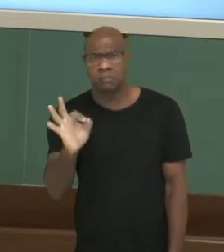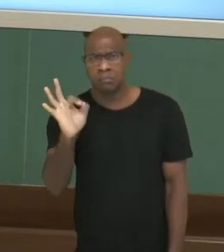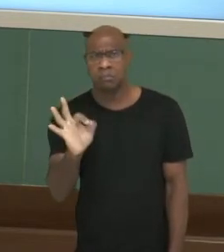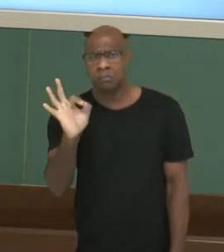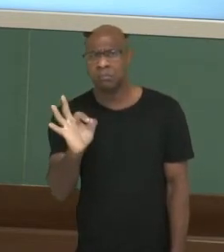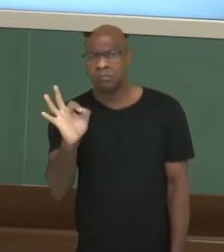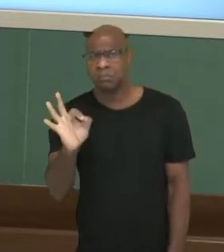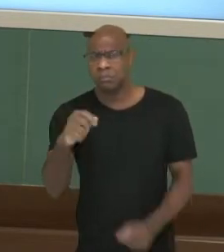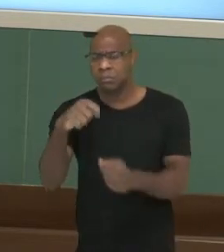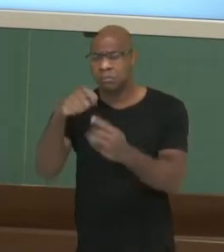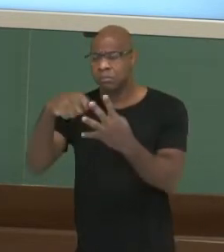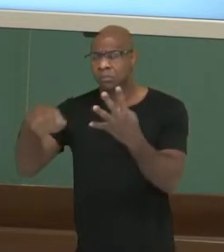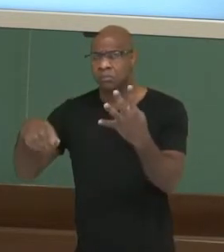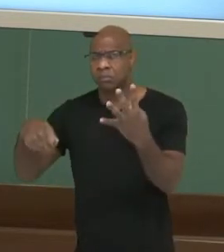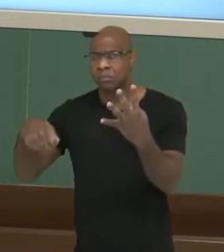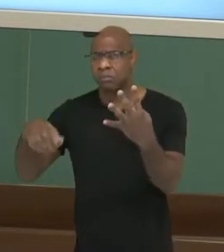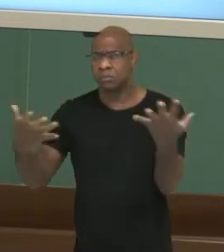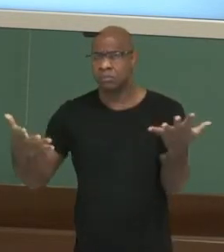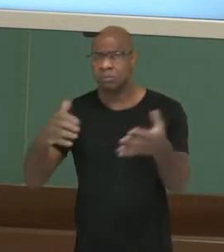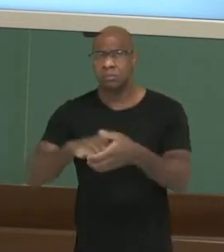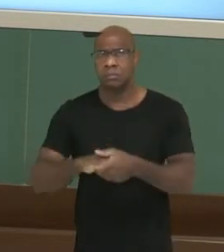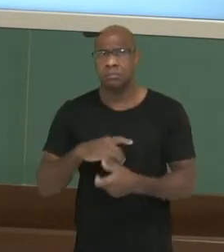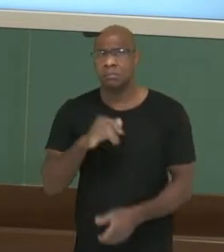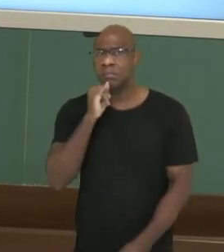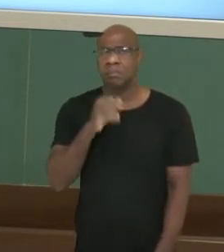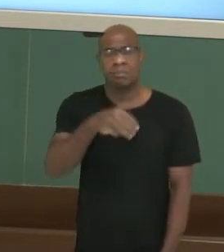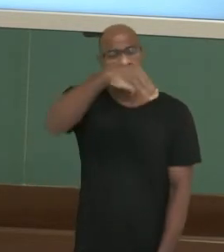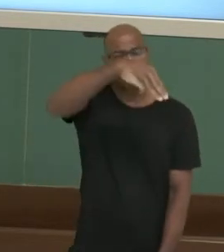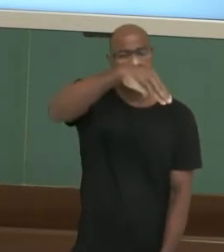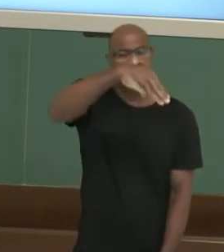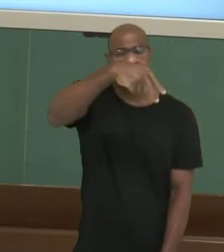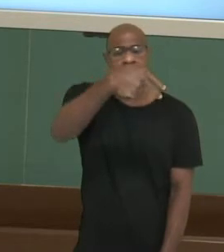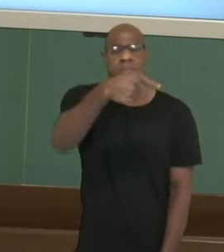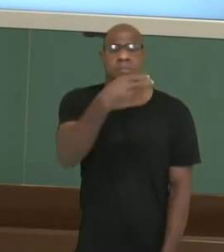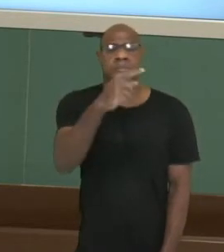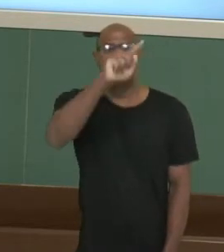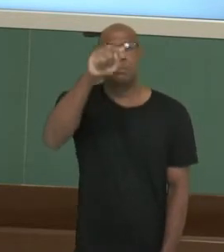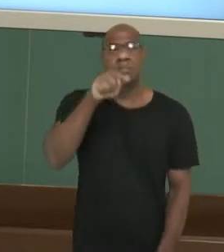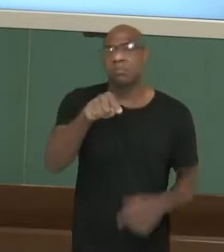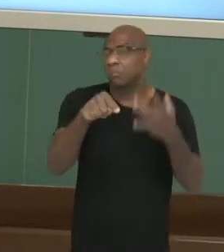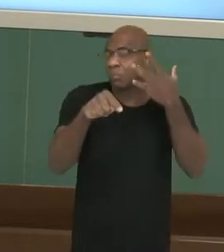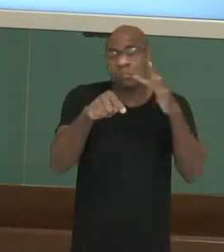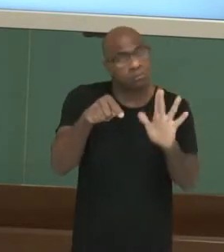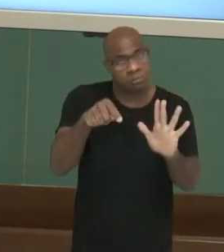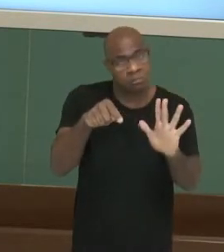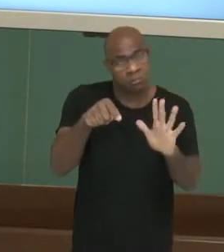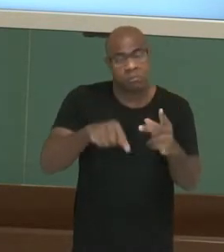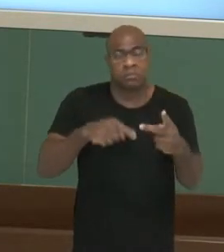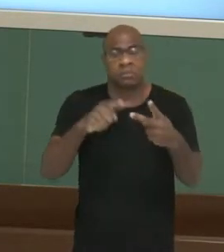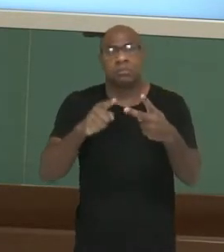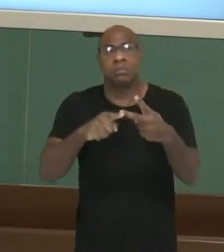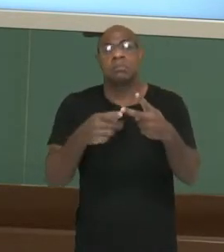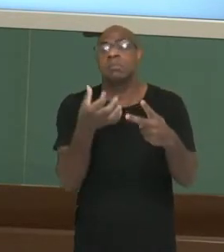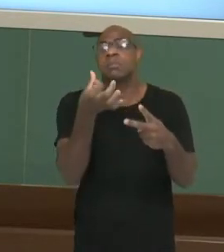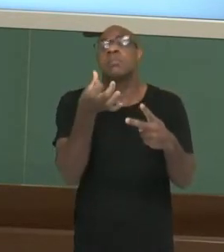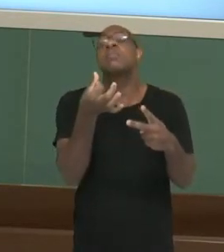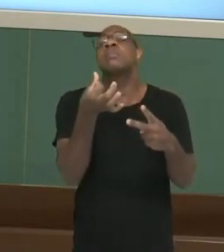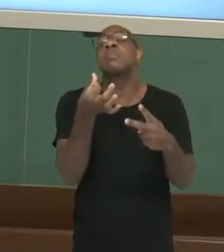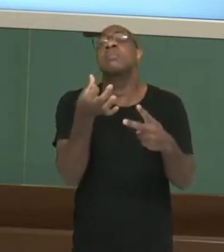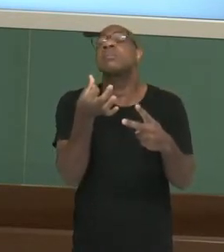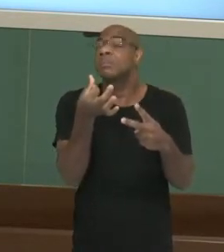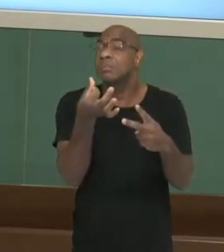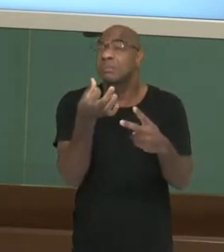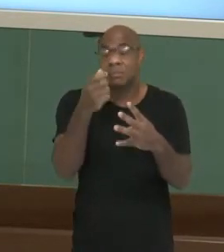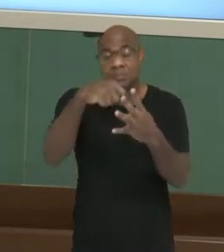Então aquele que é o montante, coloca lá M igual, sei lá, interrogação, é o que eu quero saber. 6 meses de aplicação, então